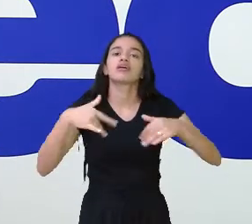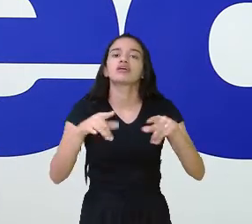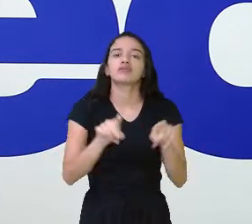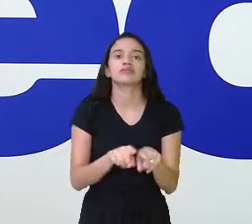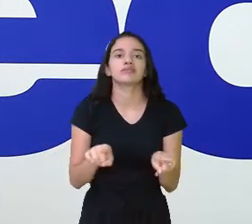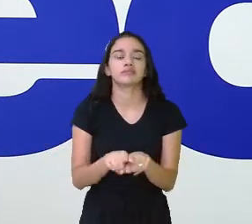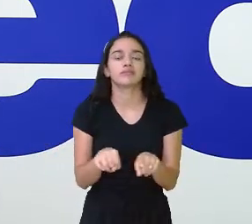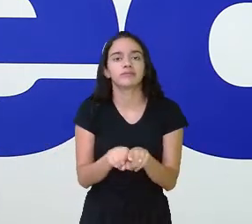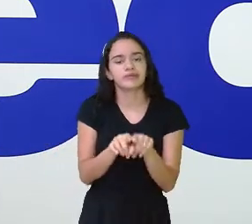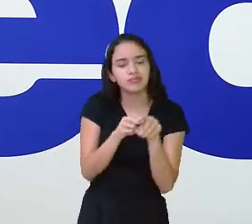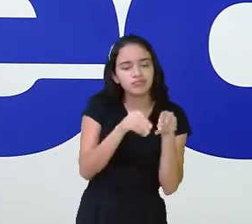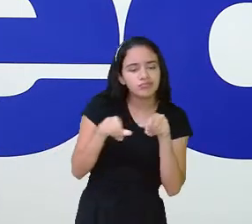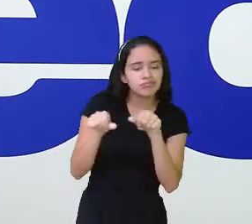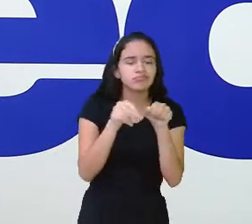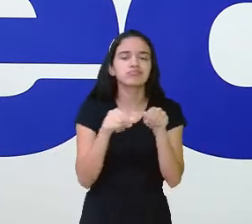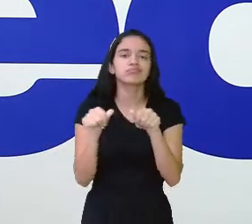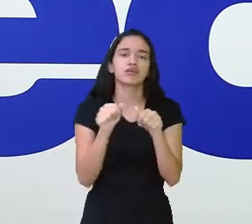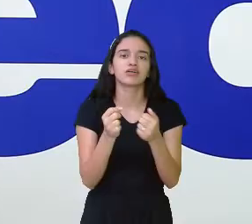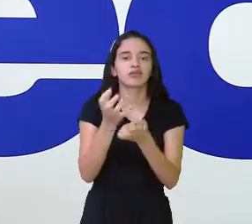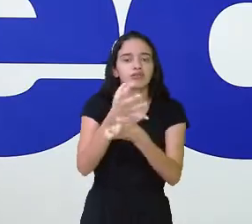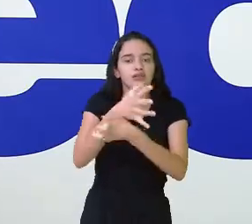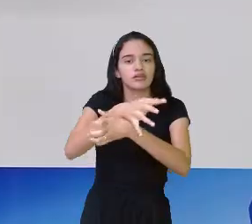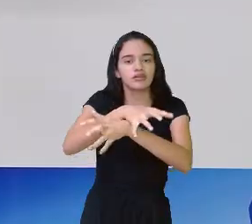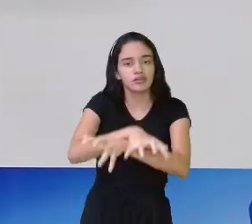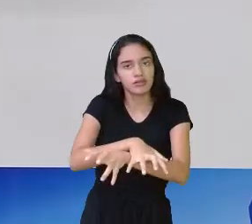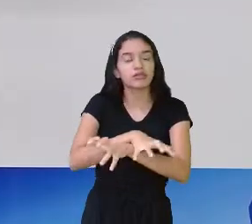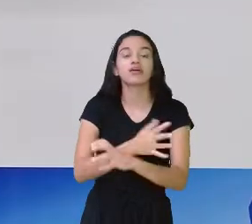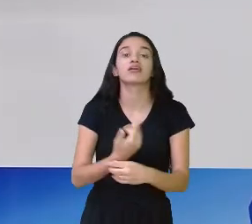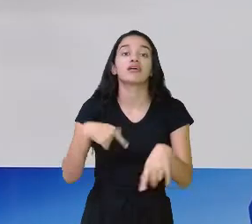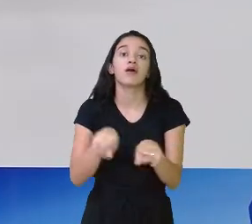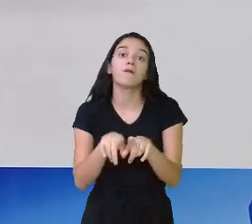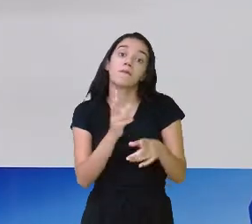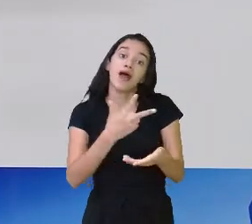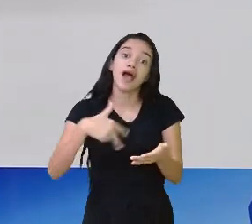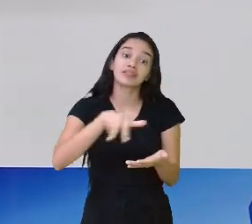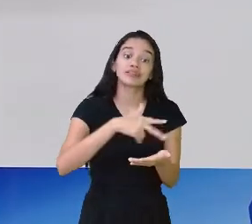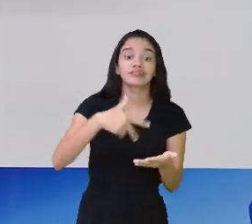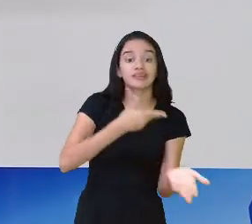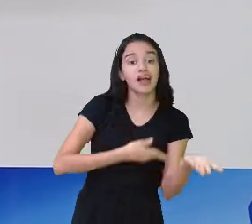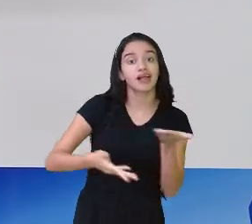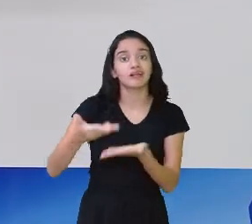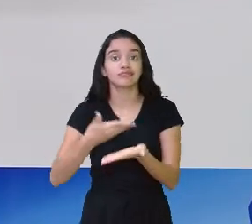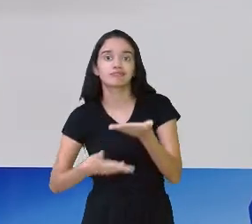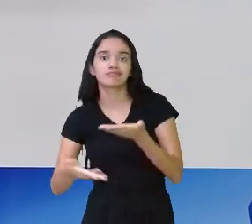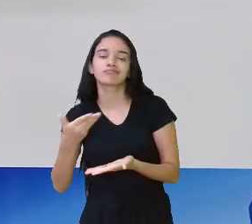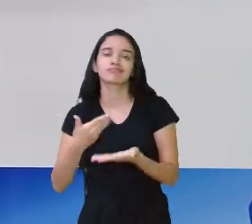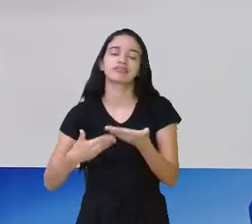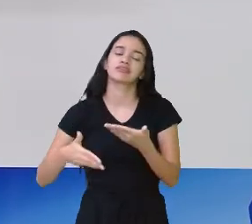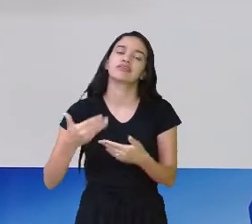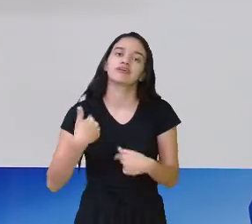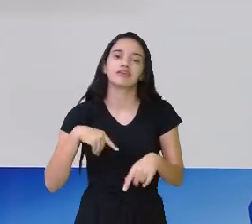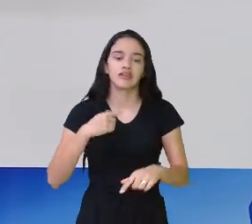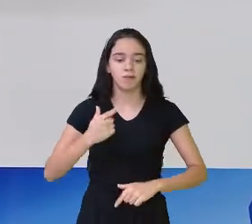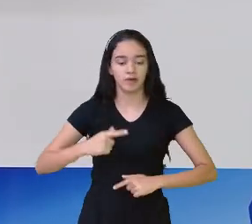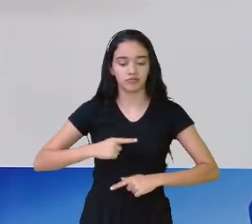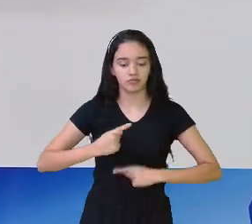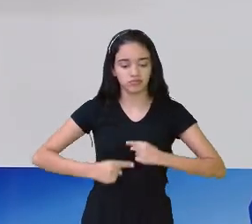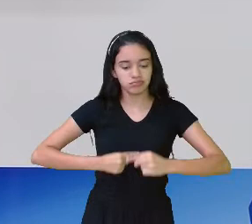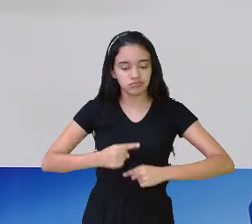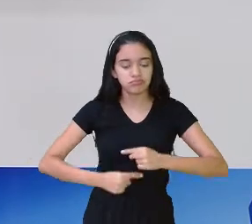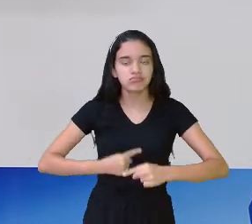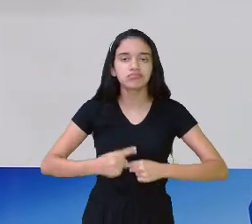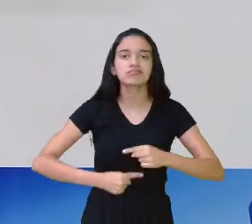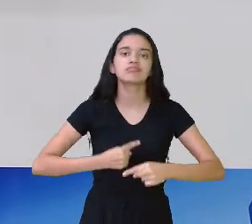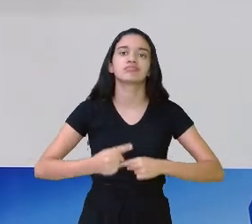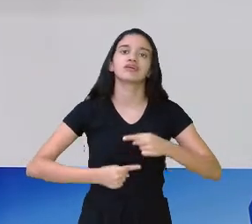do germinado, né? Isso, porque é uma dança que está relacionada com essa coisa da fertilidade, da